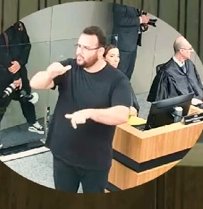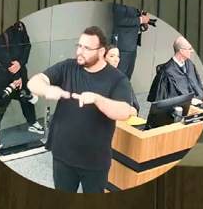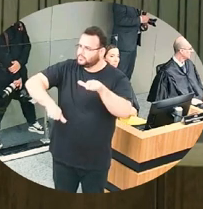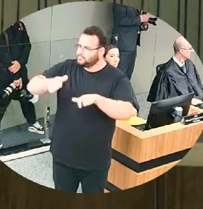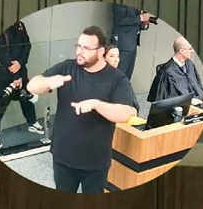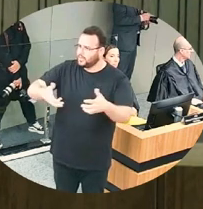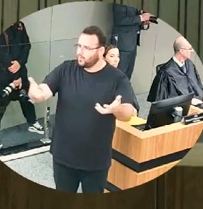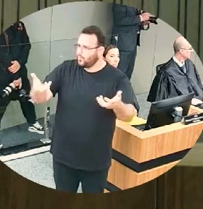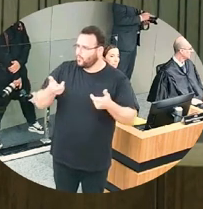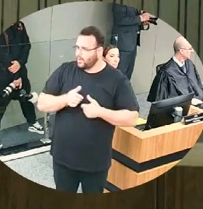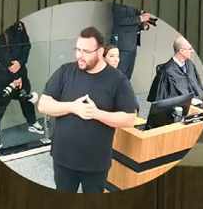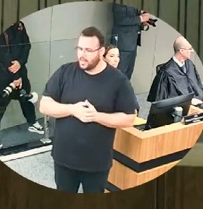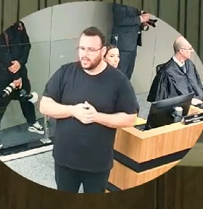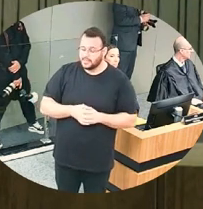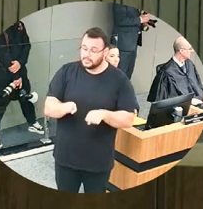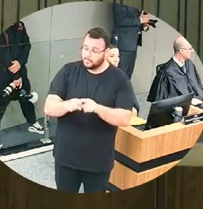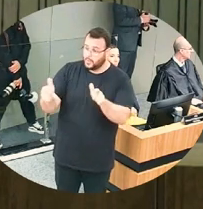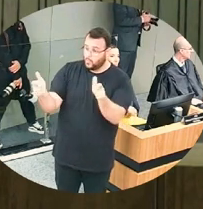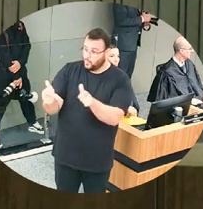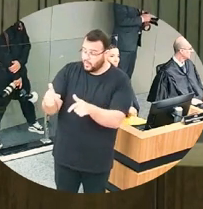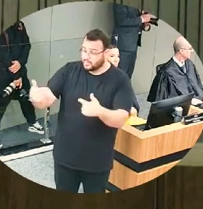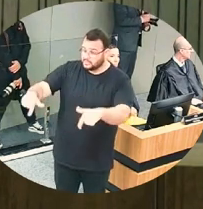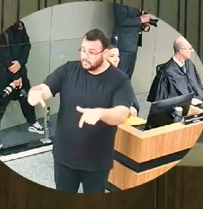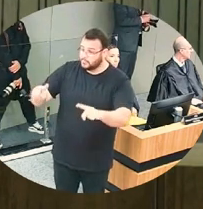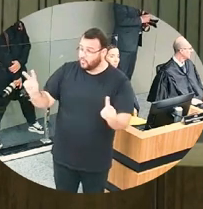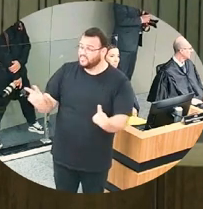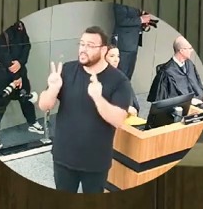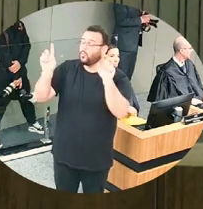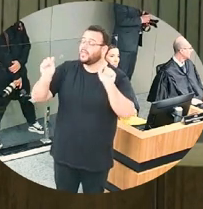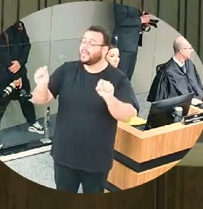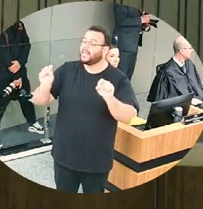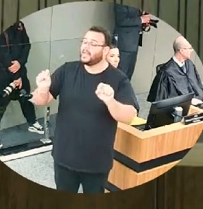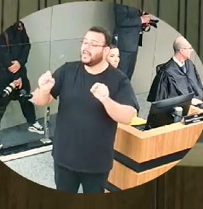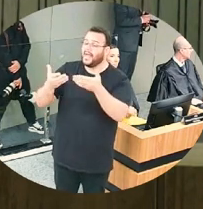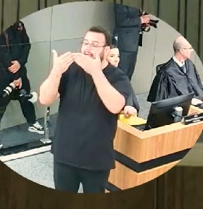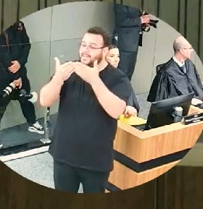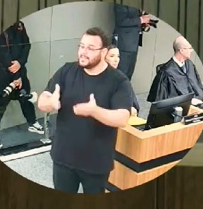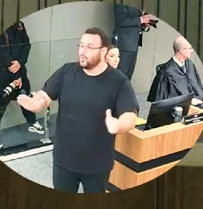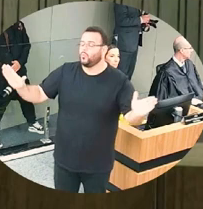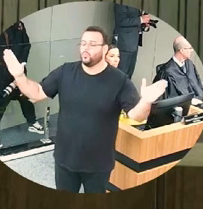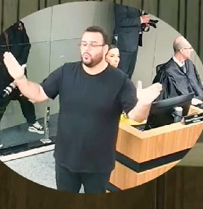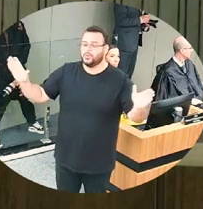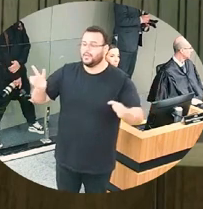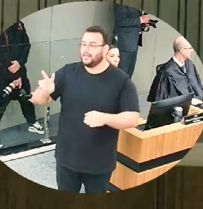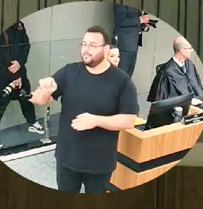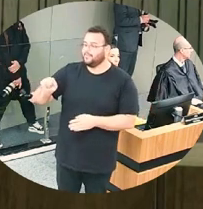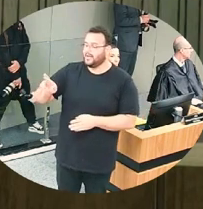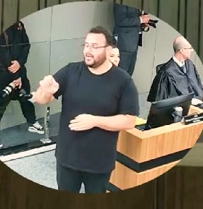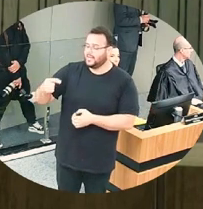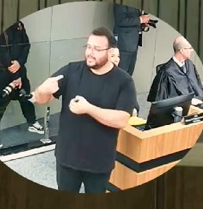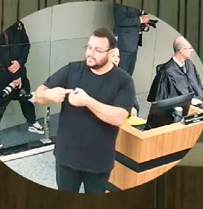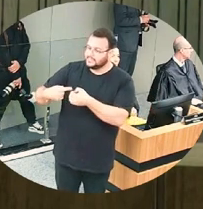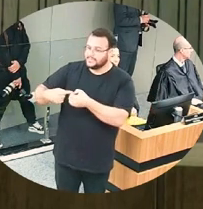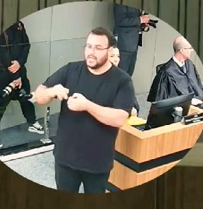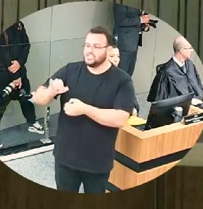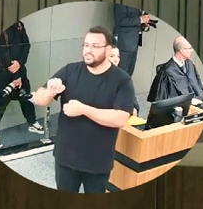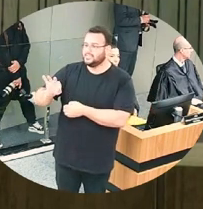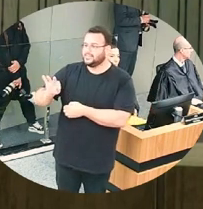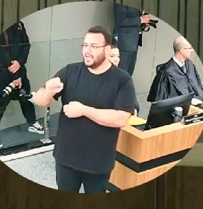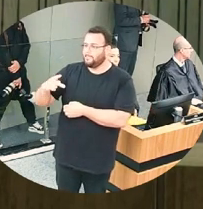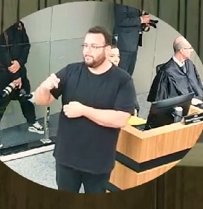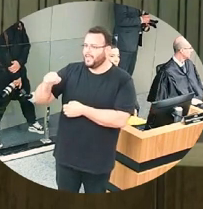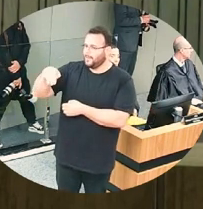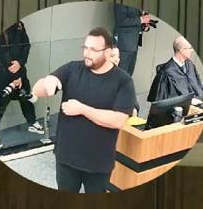aprimoração da jurisdição trabalhista para mim a grande vitória foi a inauguração da Vara de Itapema que